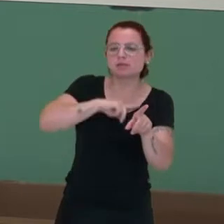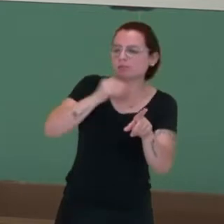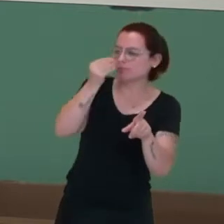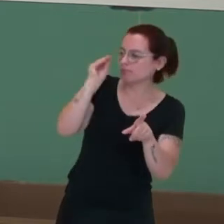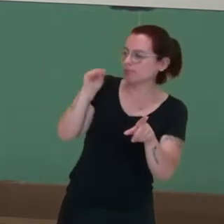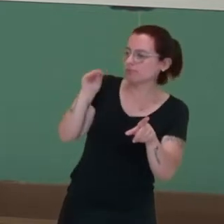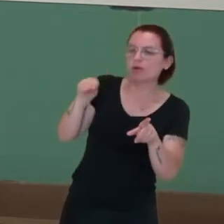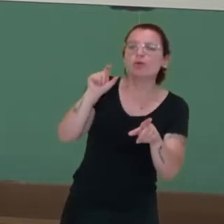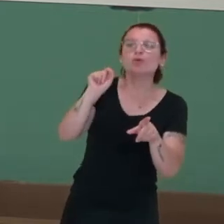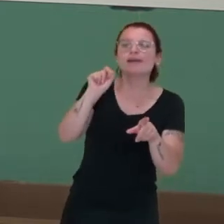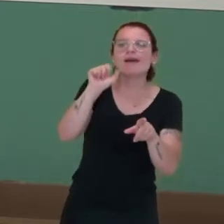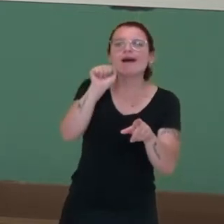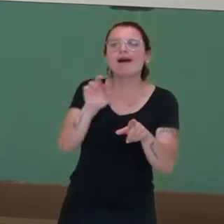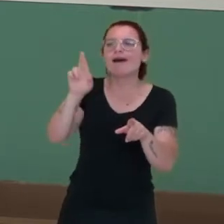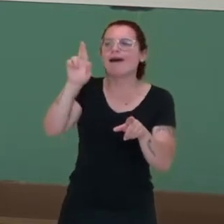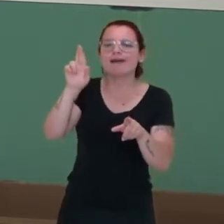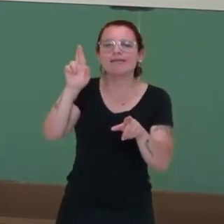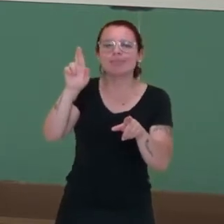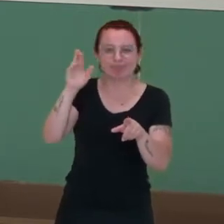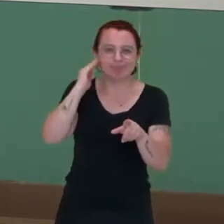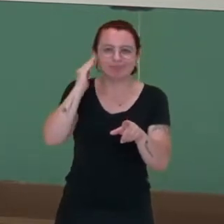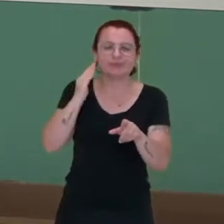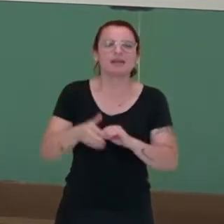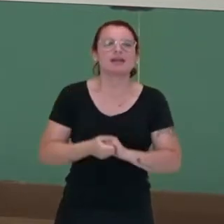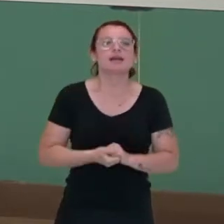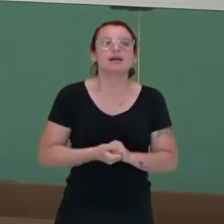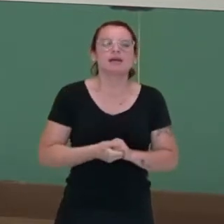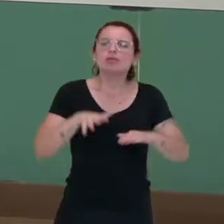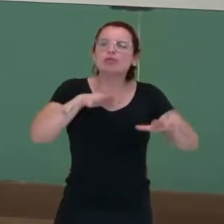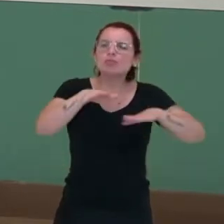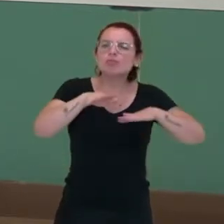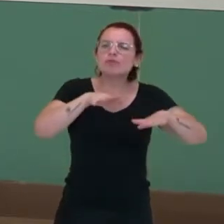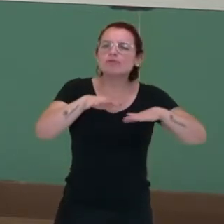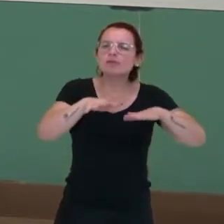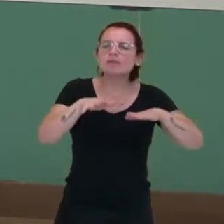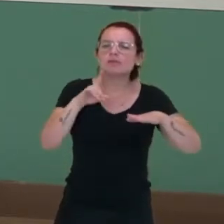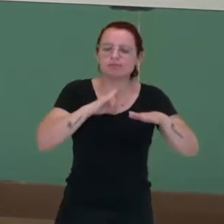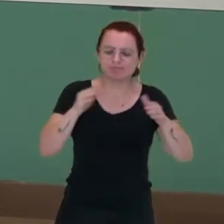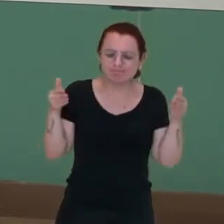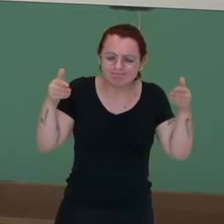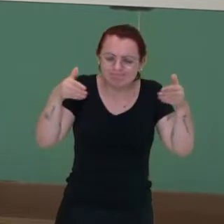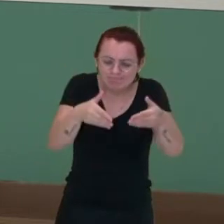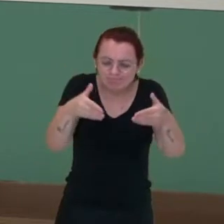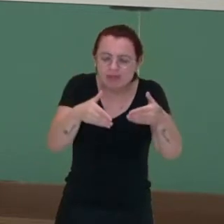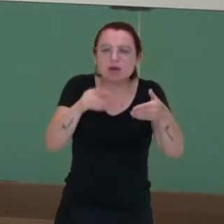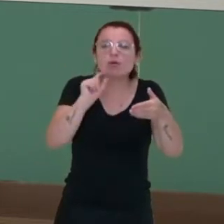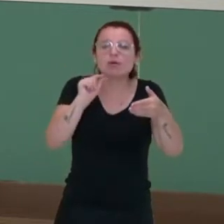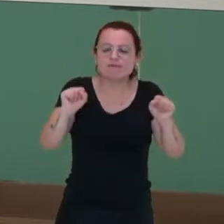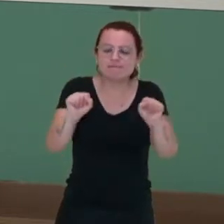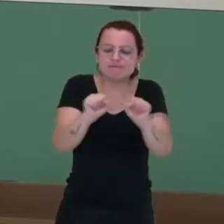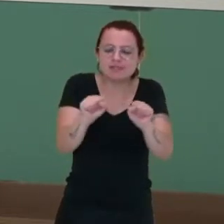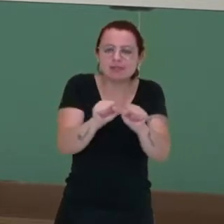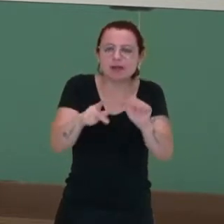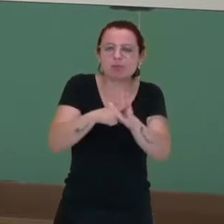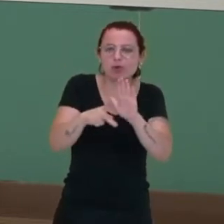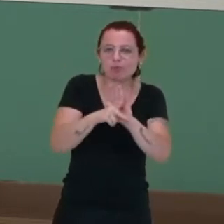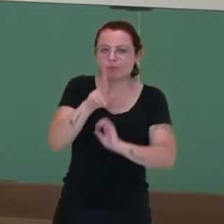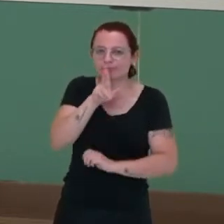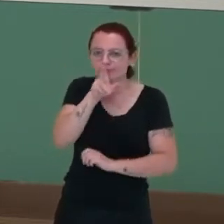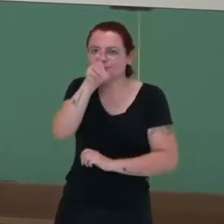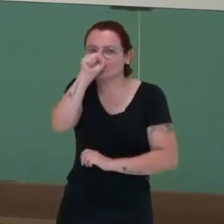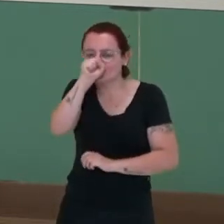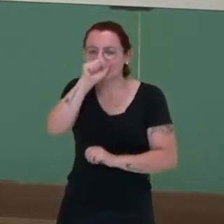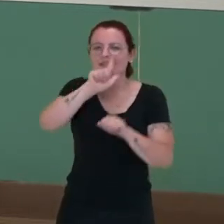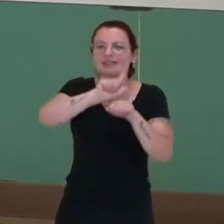a resistência do ar e, nesse caso, o movimento está exclusivamente sobre a ação da força gravitacional,